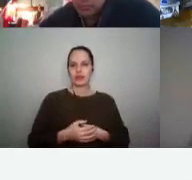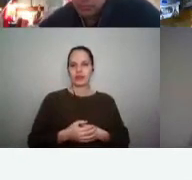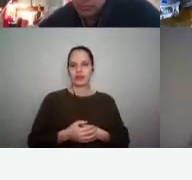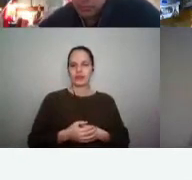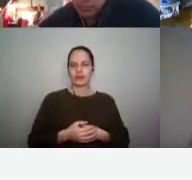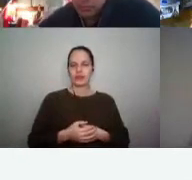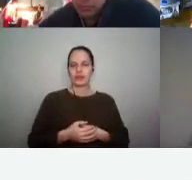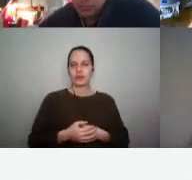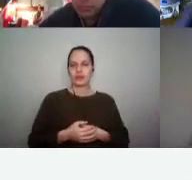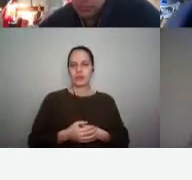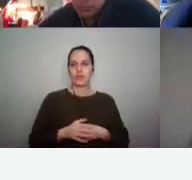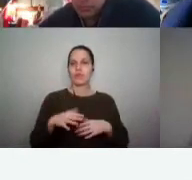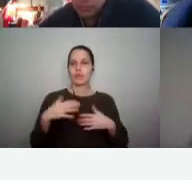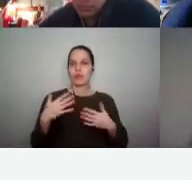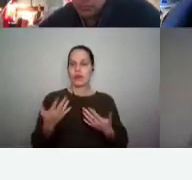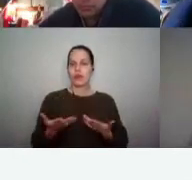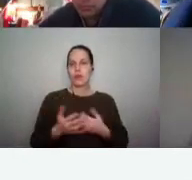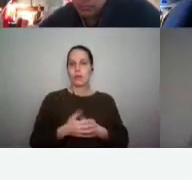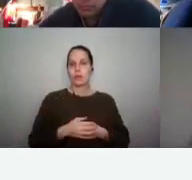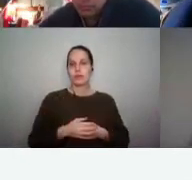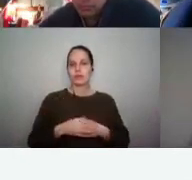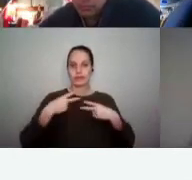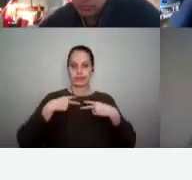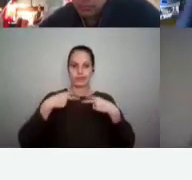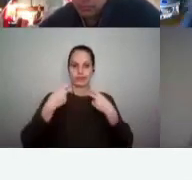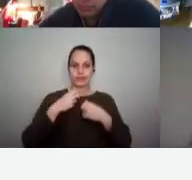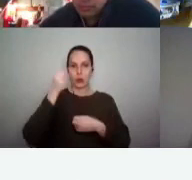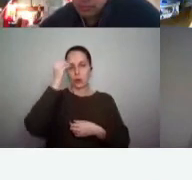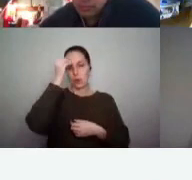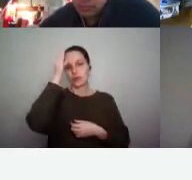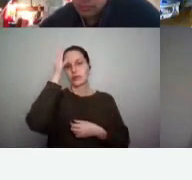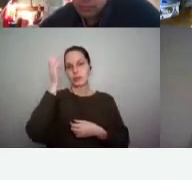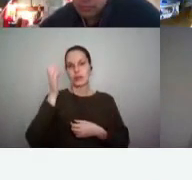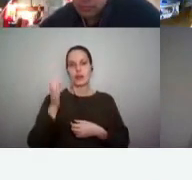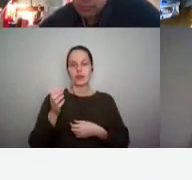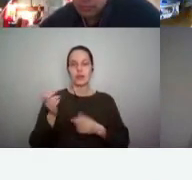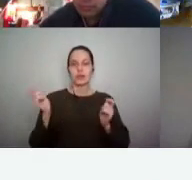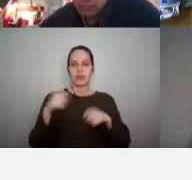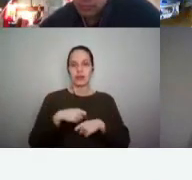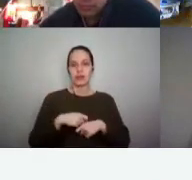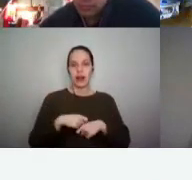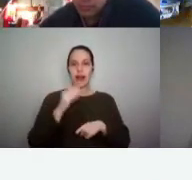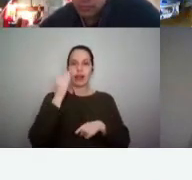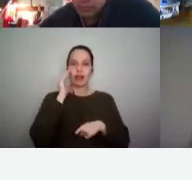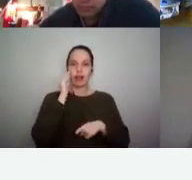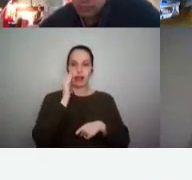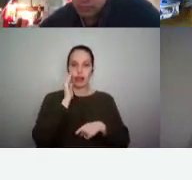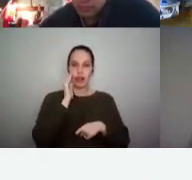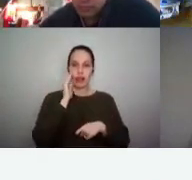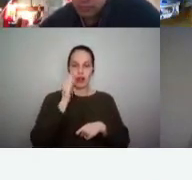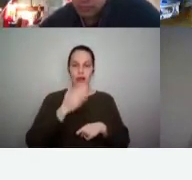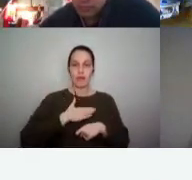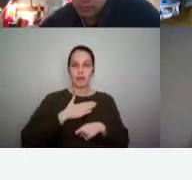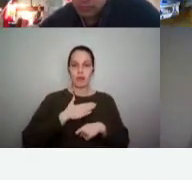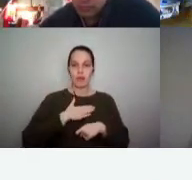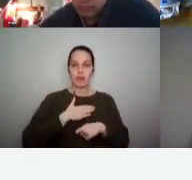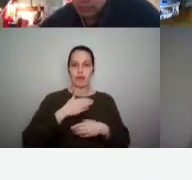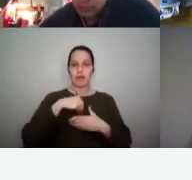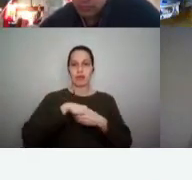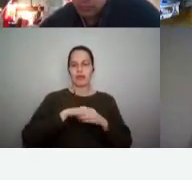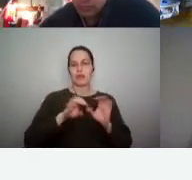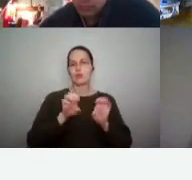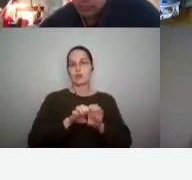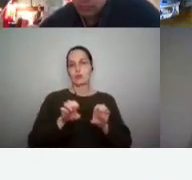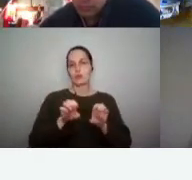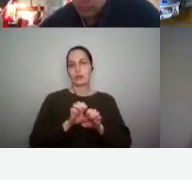Então, esse autoconhecimento também, no sentido da possibilidade de entender a si mesmo, né, dentro dessa estrutura. Porque se eu mostro que